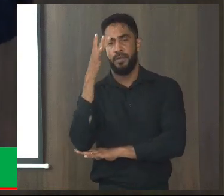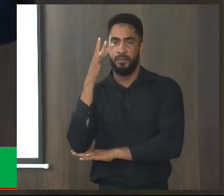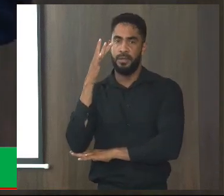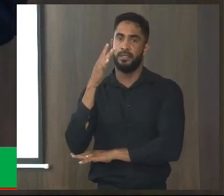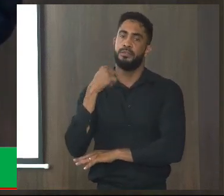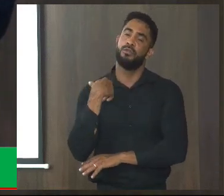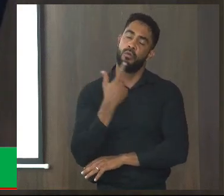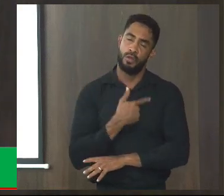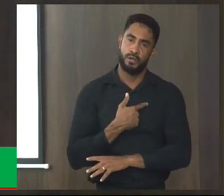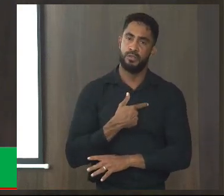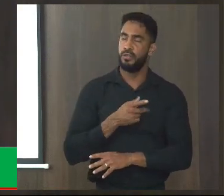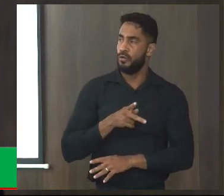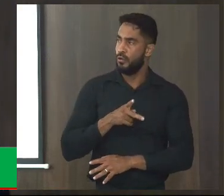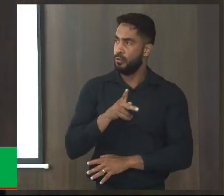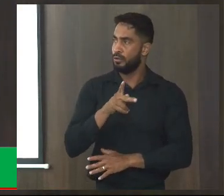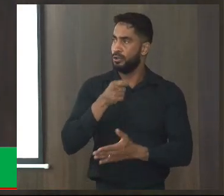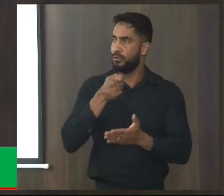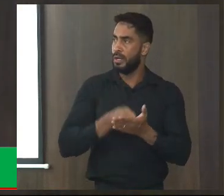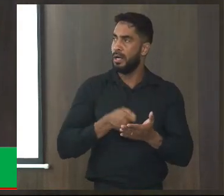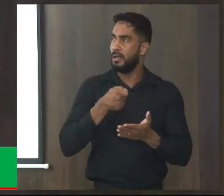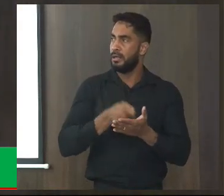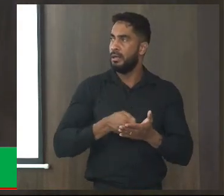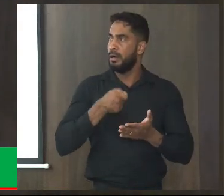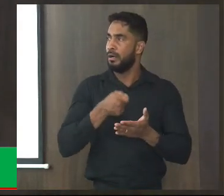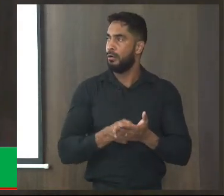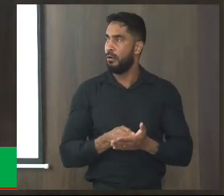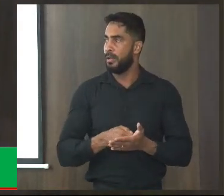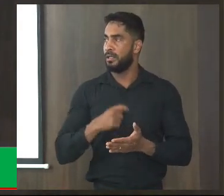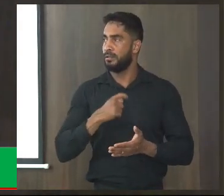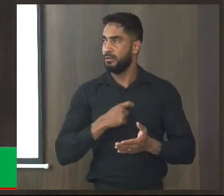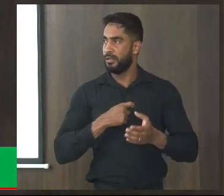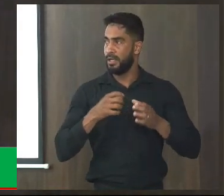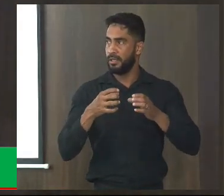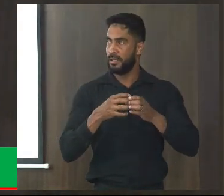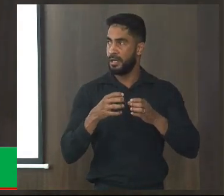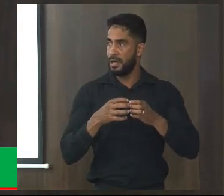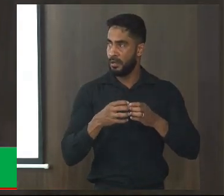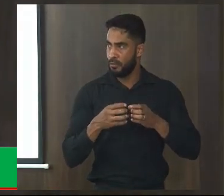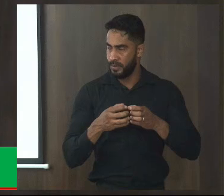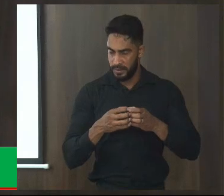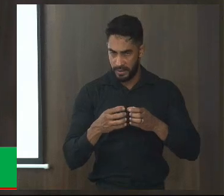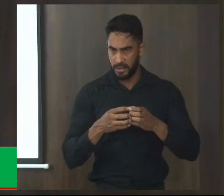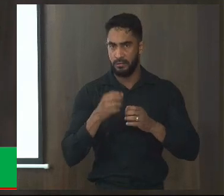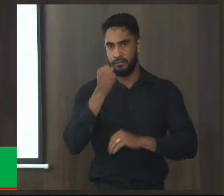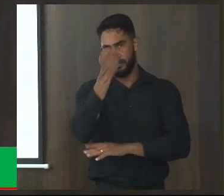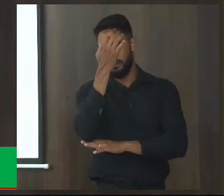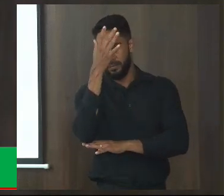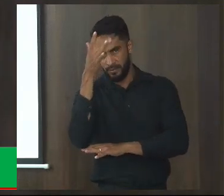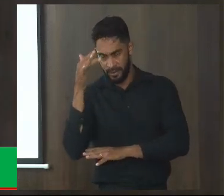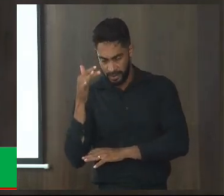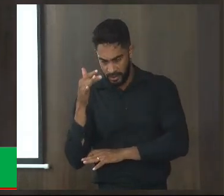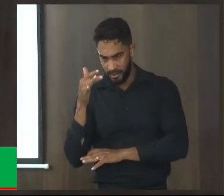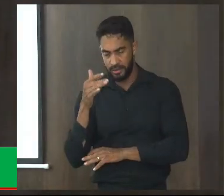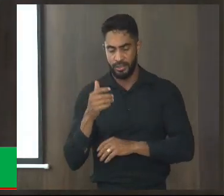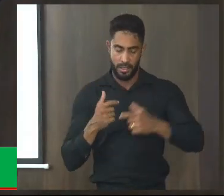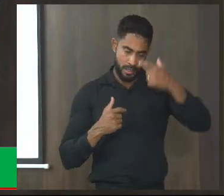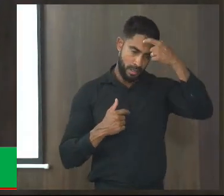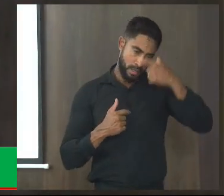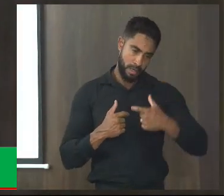vamos continuar fiscalizando. Essa casa tem a comissão de meio ambiente, tem a minha pessoa também, que volto a repetir,